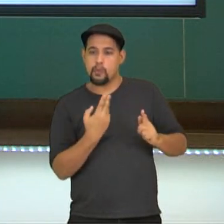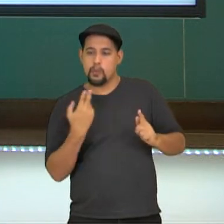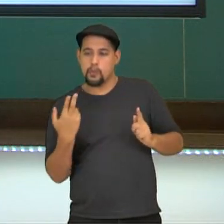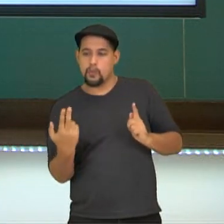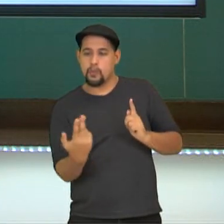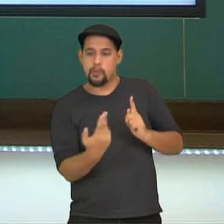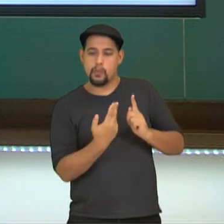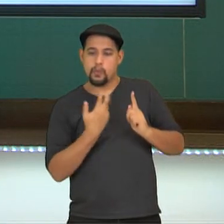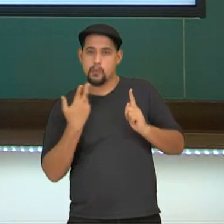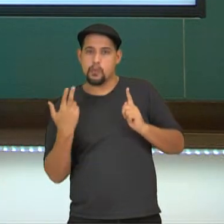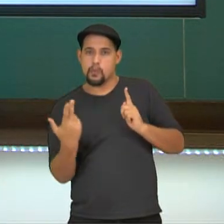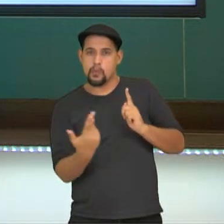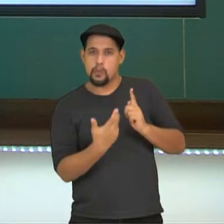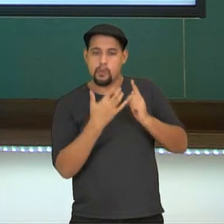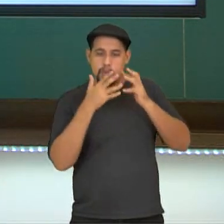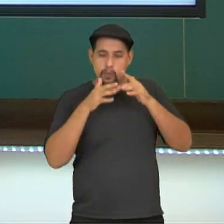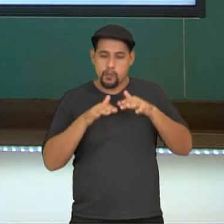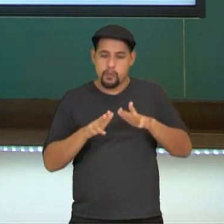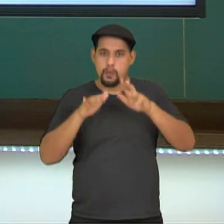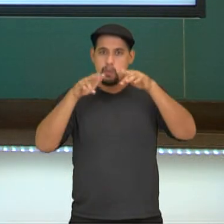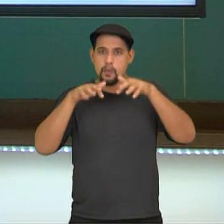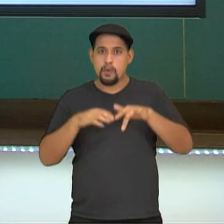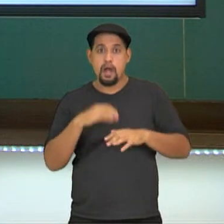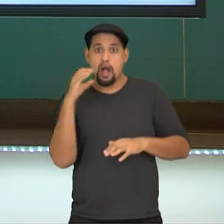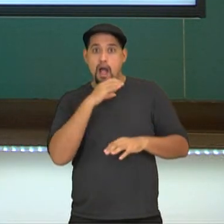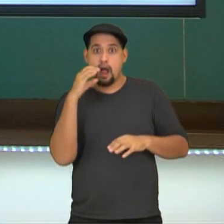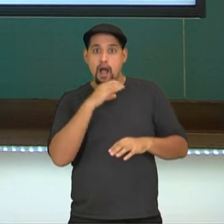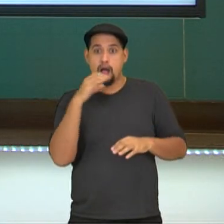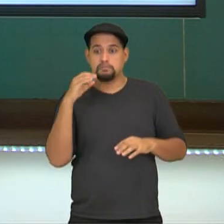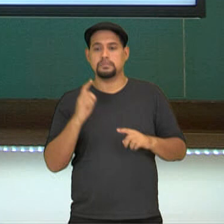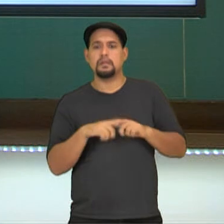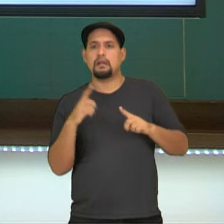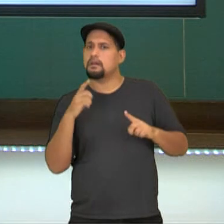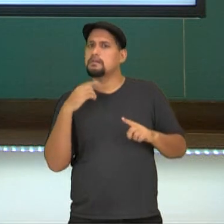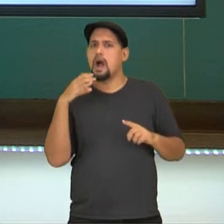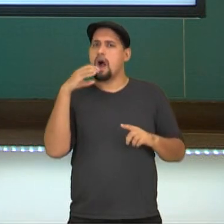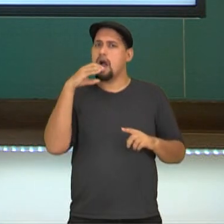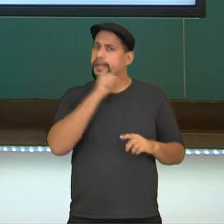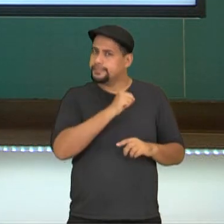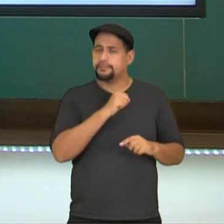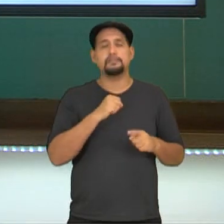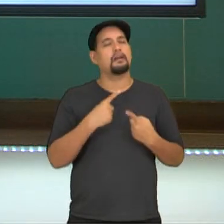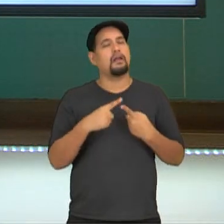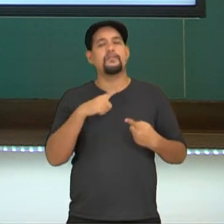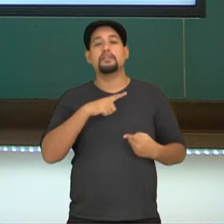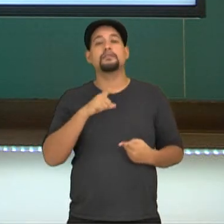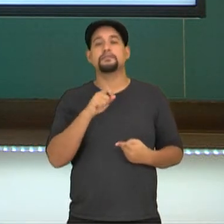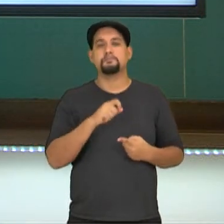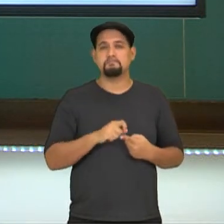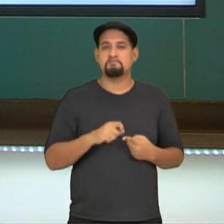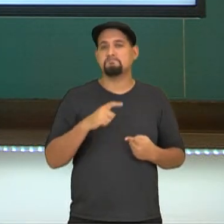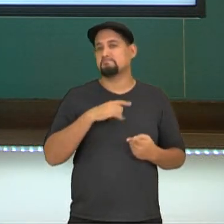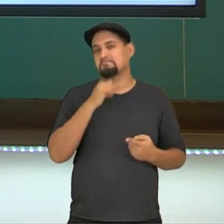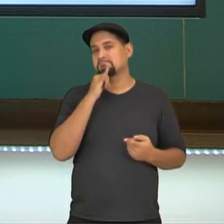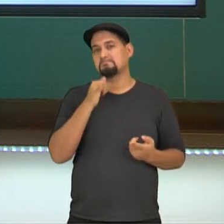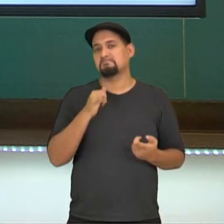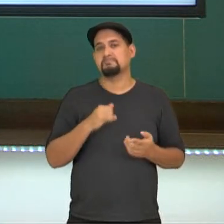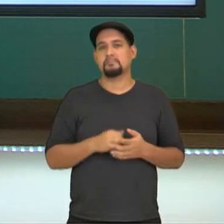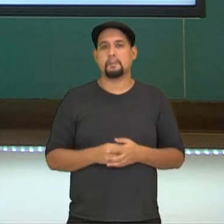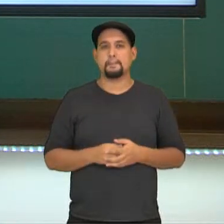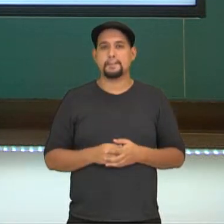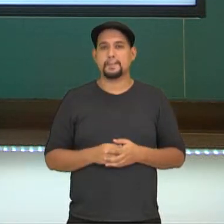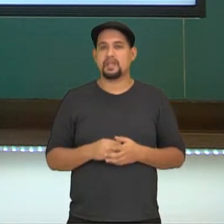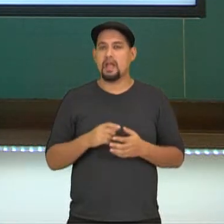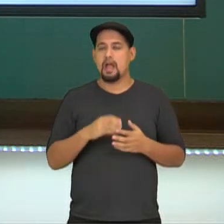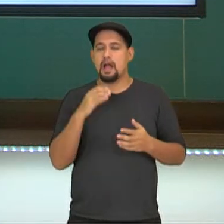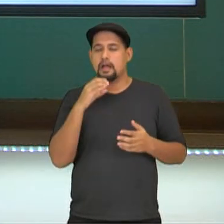vez que ela sente a onda, né? E quanto mais rápido ela fizer isso, mais ela vai aquecer, e aí você vai ter, né,